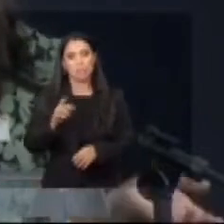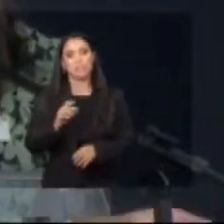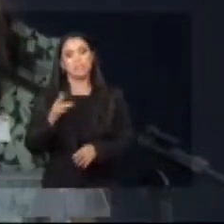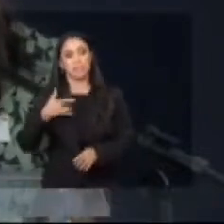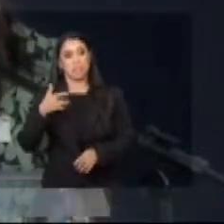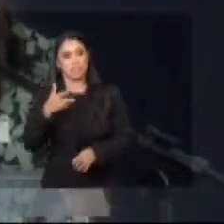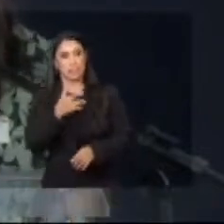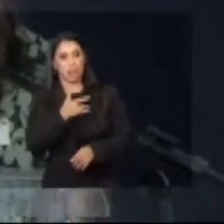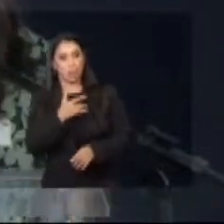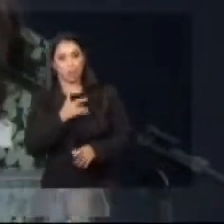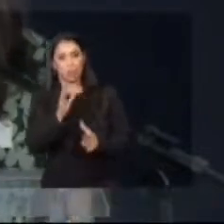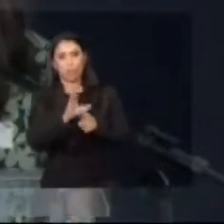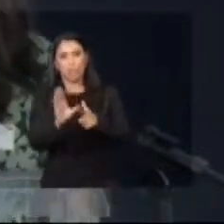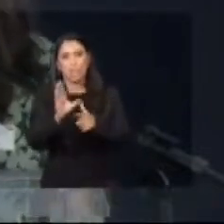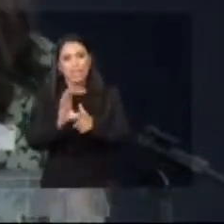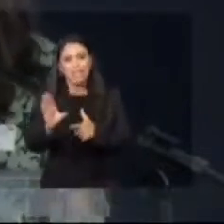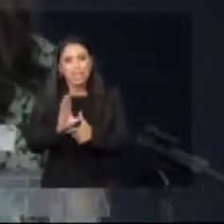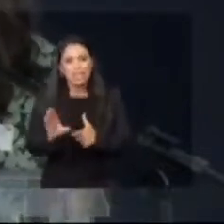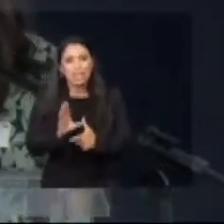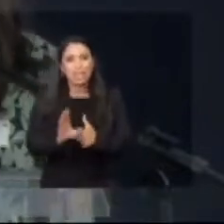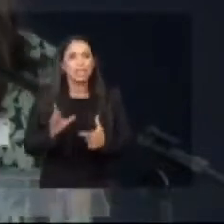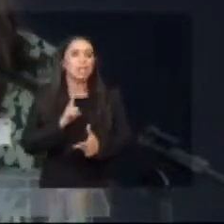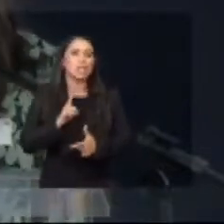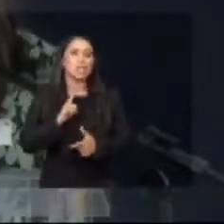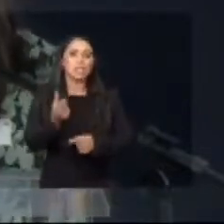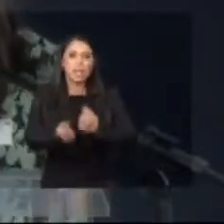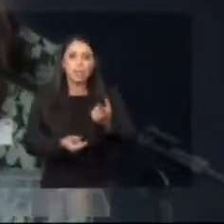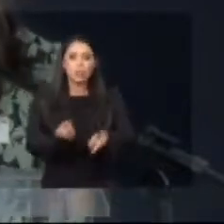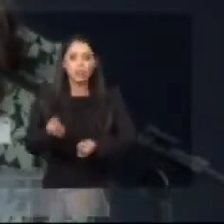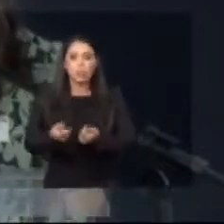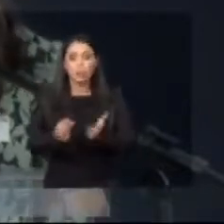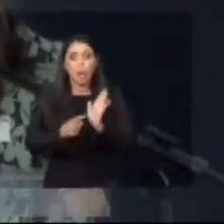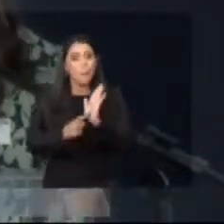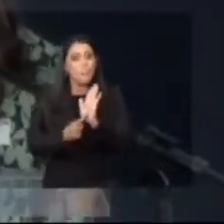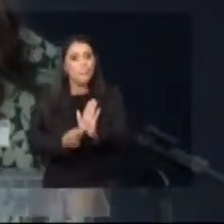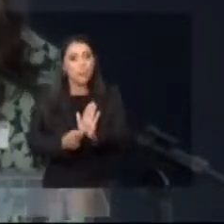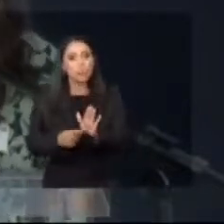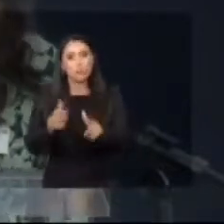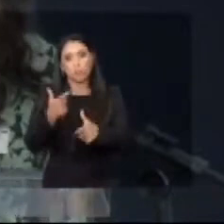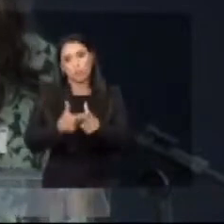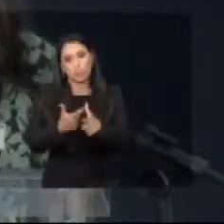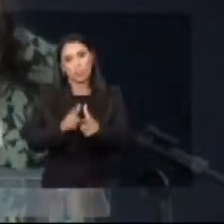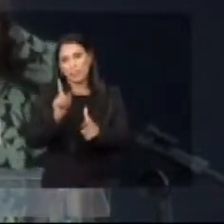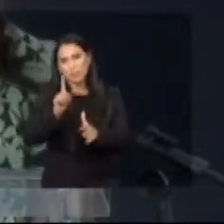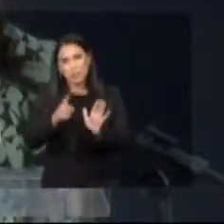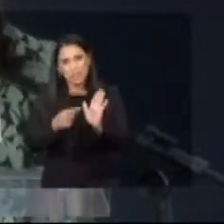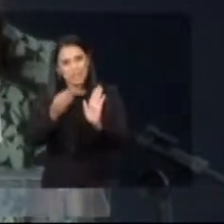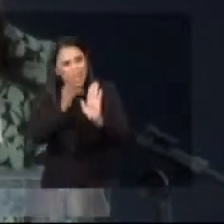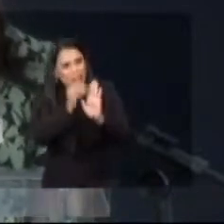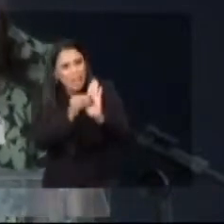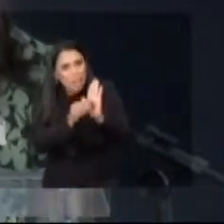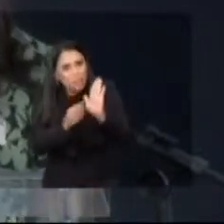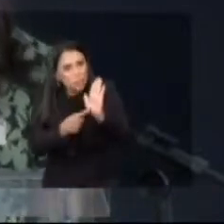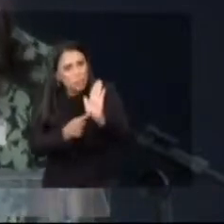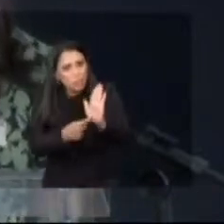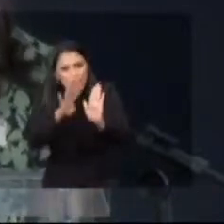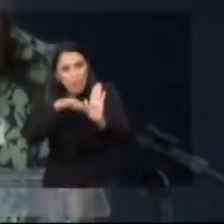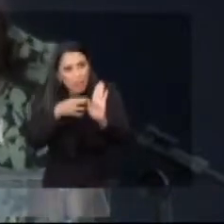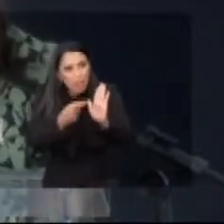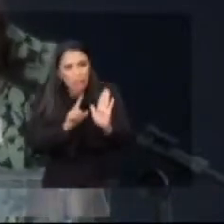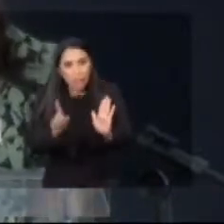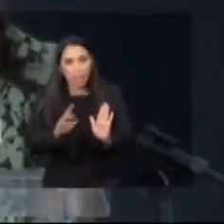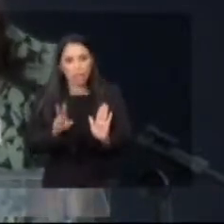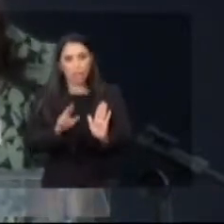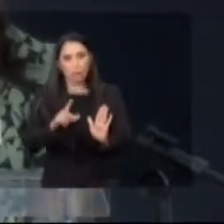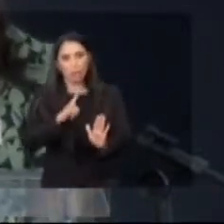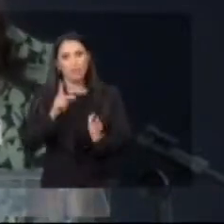todos os dados apontam para o aumento expressivo da população em situação de rua mas não precisa de dados para a gente perceber o que que tá acontecendo e que a gente está vivendo